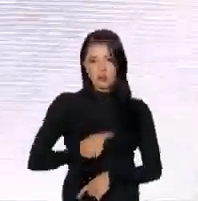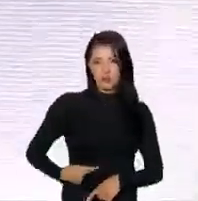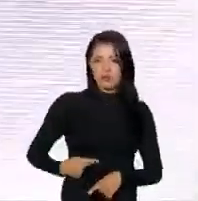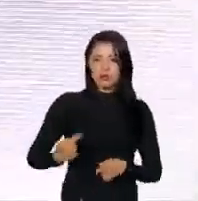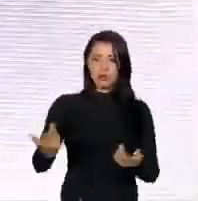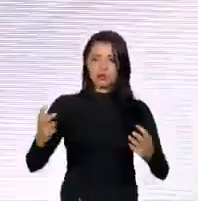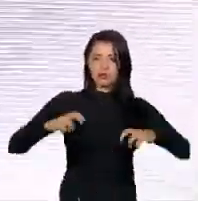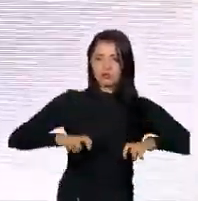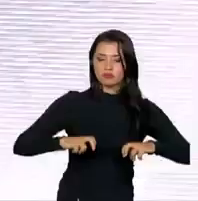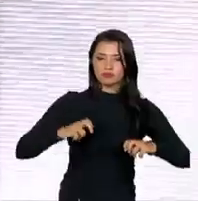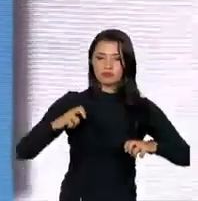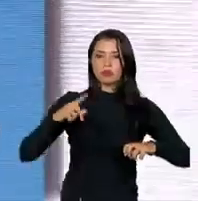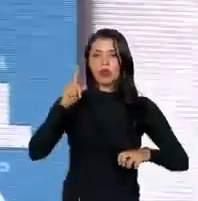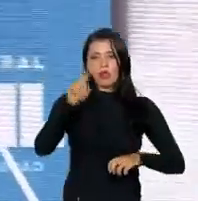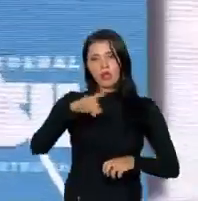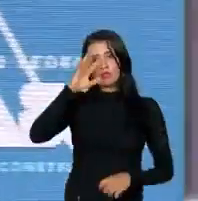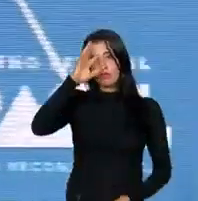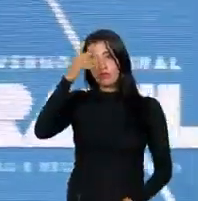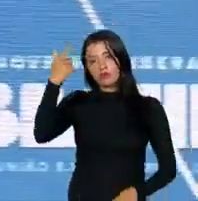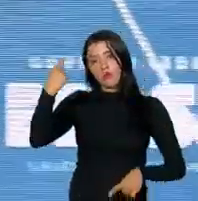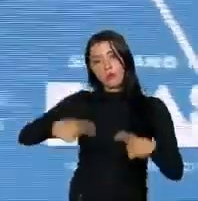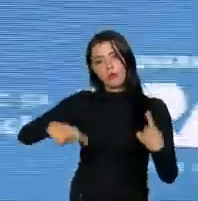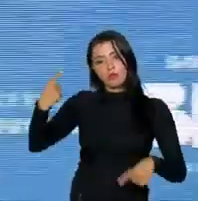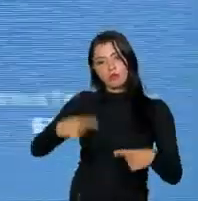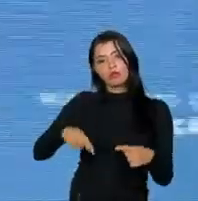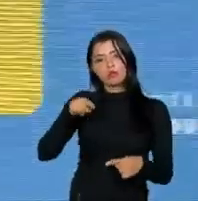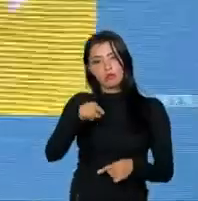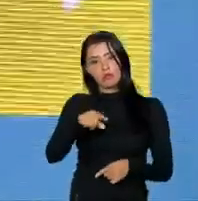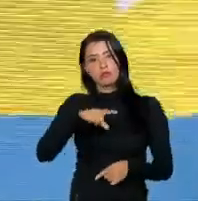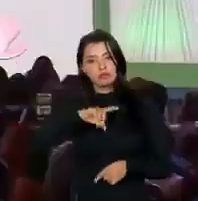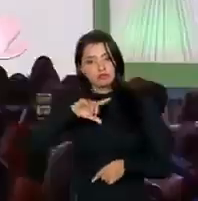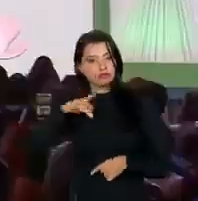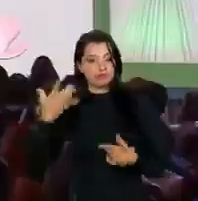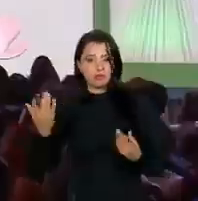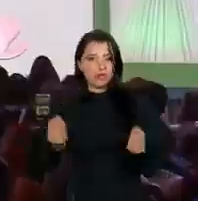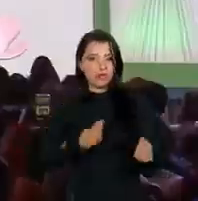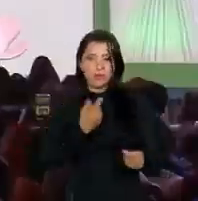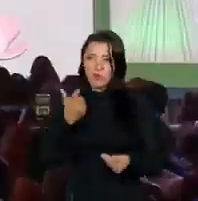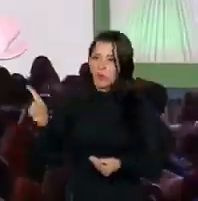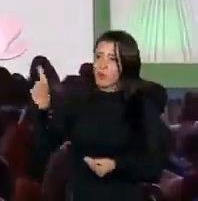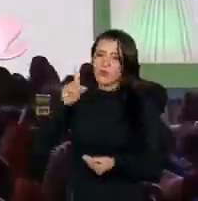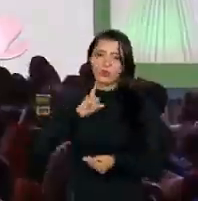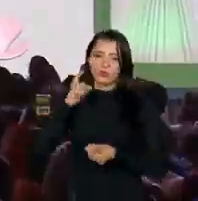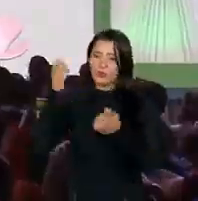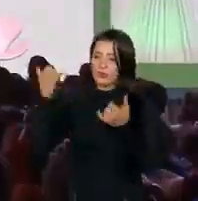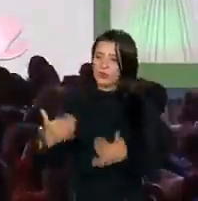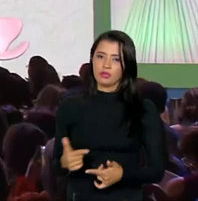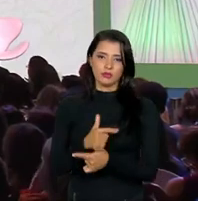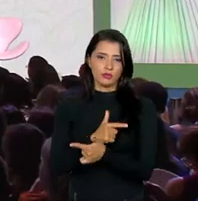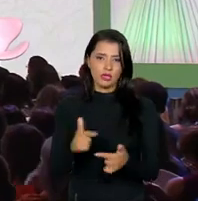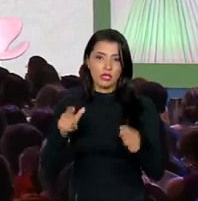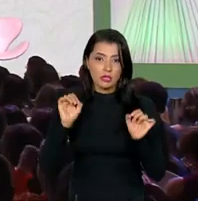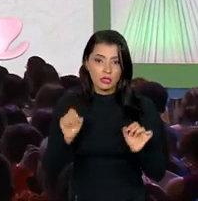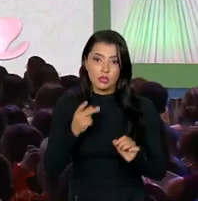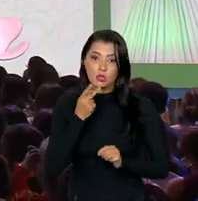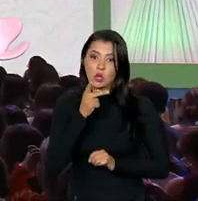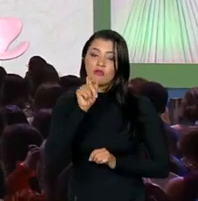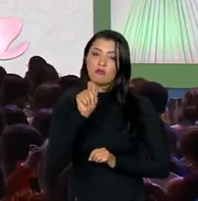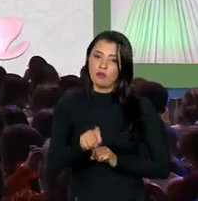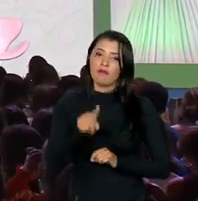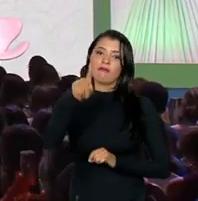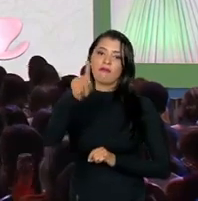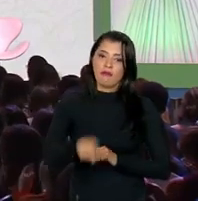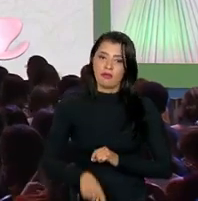decisão política. Essa é uma decisão política. Não há outra justificativa a não ser dizer que é